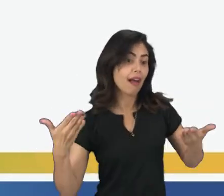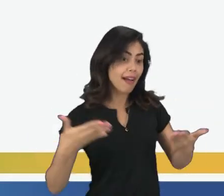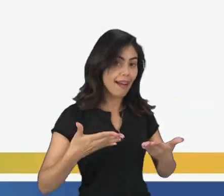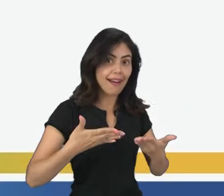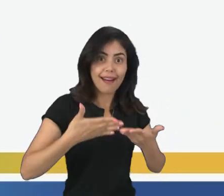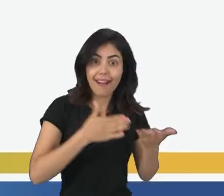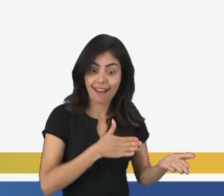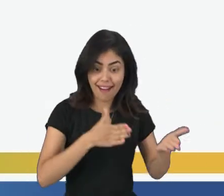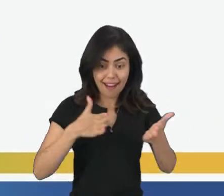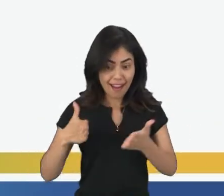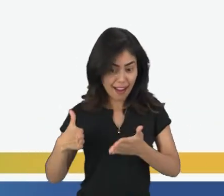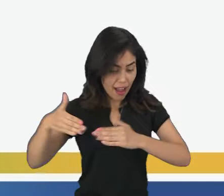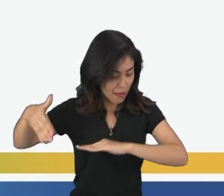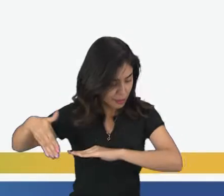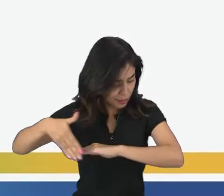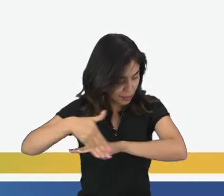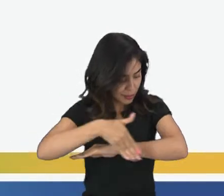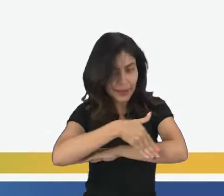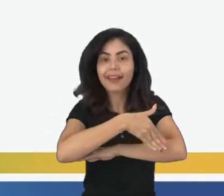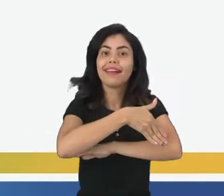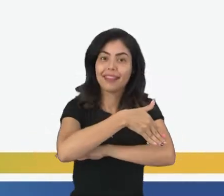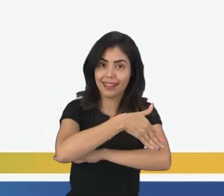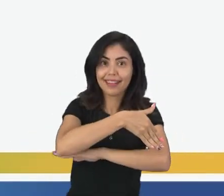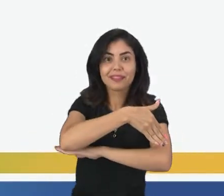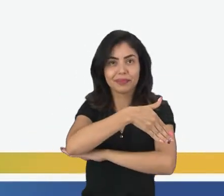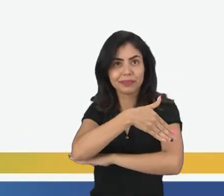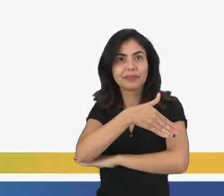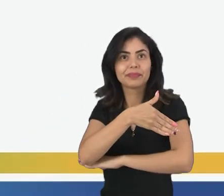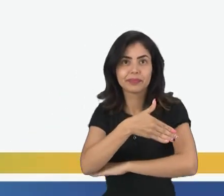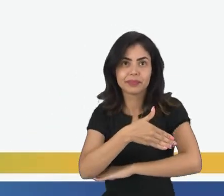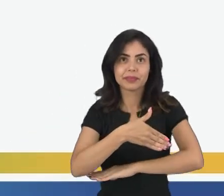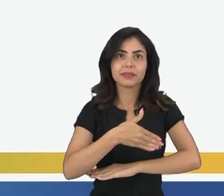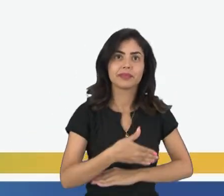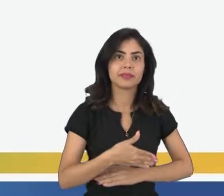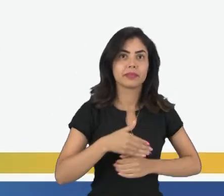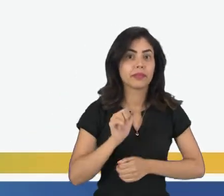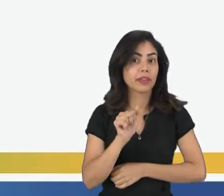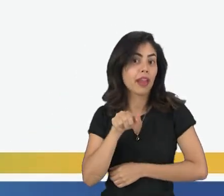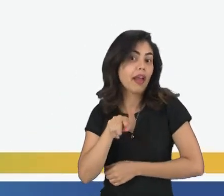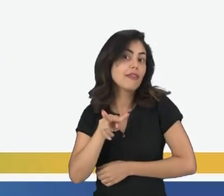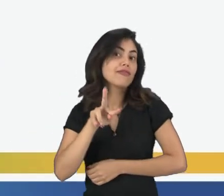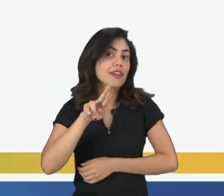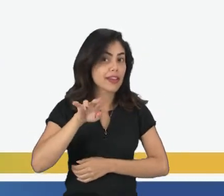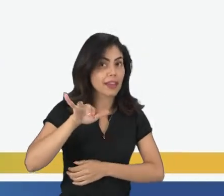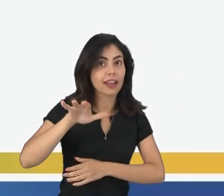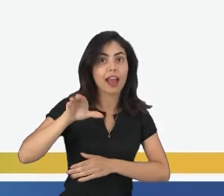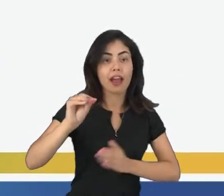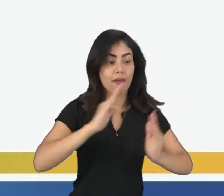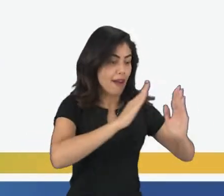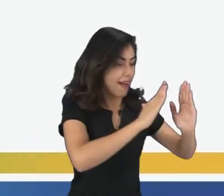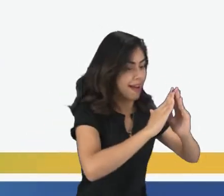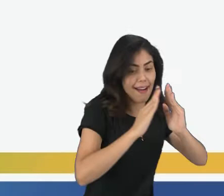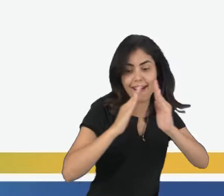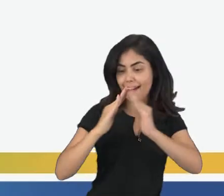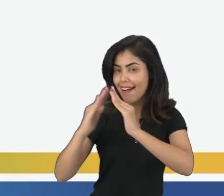Agora passo uma rua, uma avenida, uma casa.